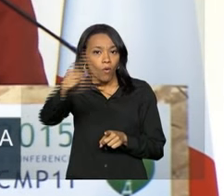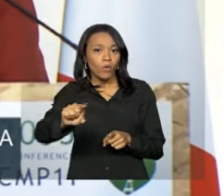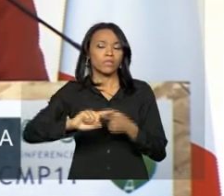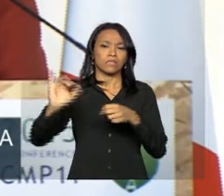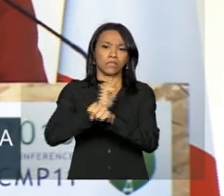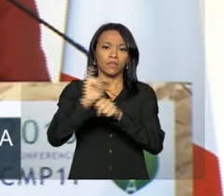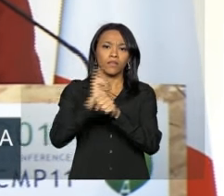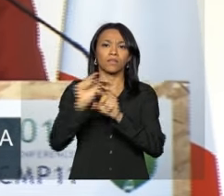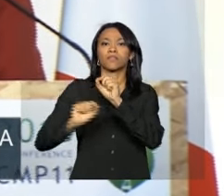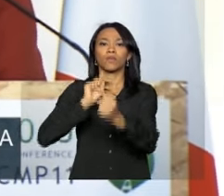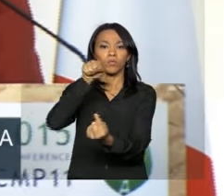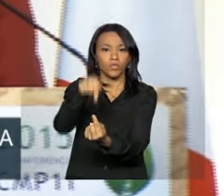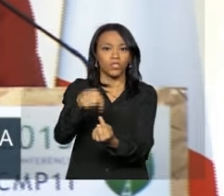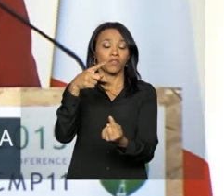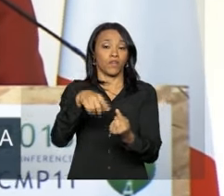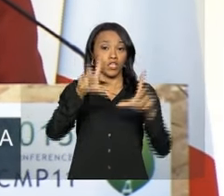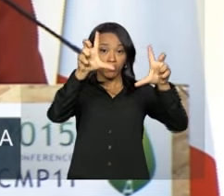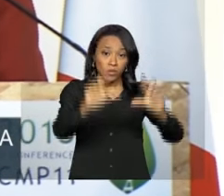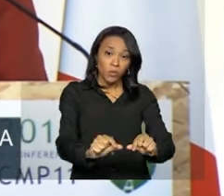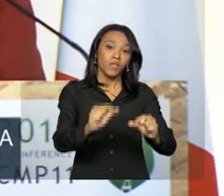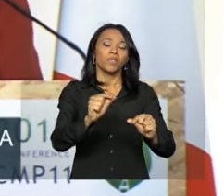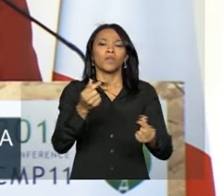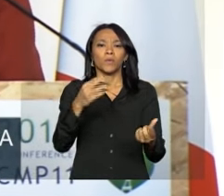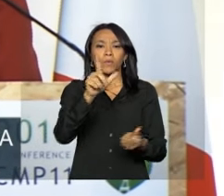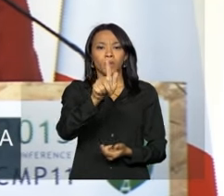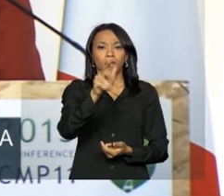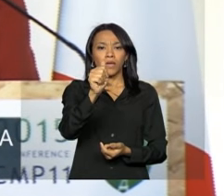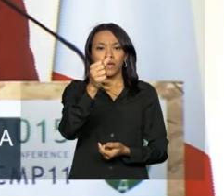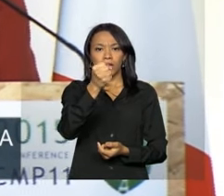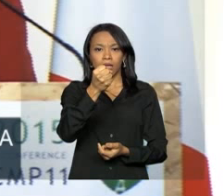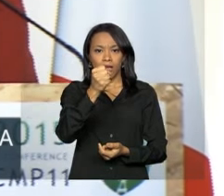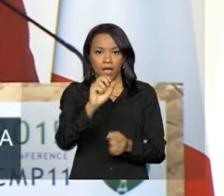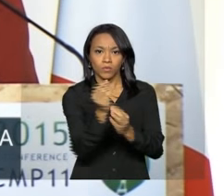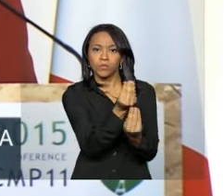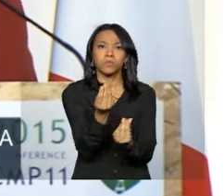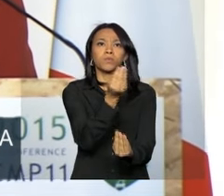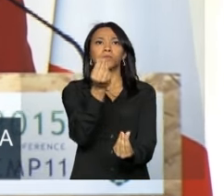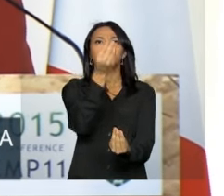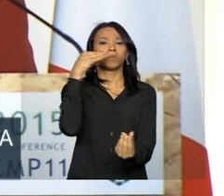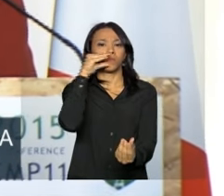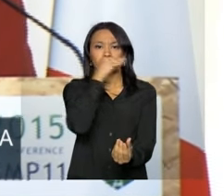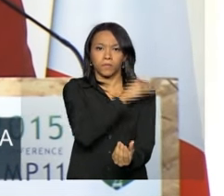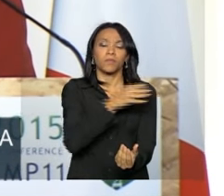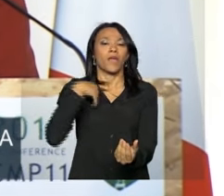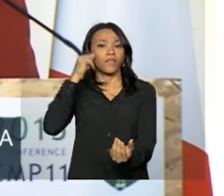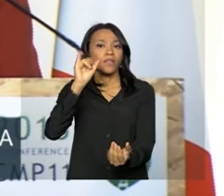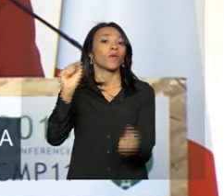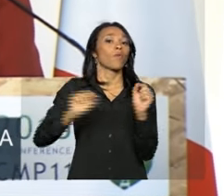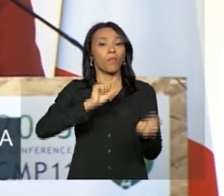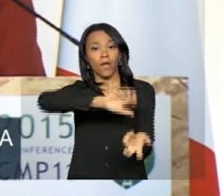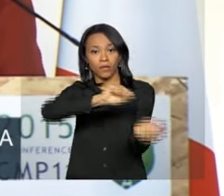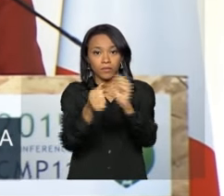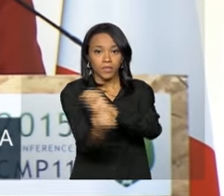de mitigação de gases de efeito estufa devem ser simultaneamente acompanhadas de medidas de adaptação